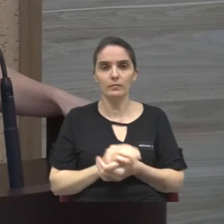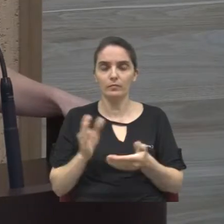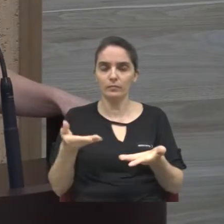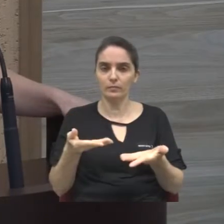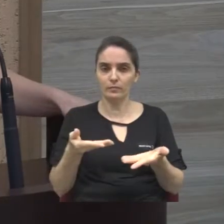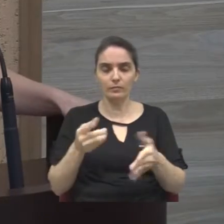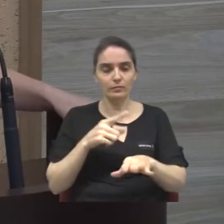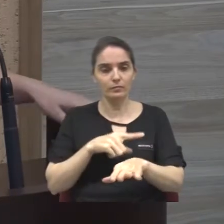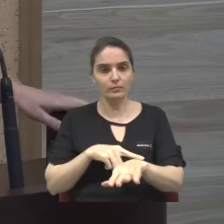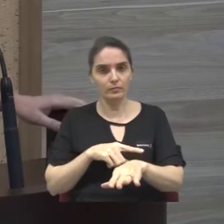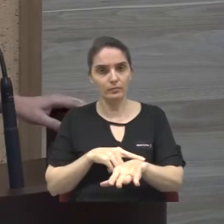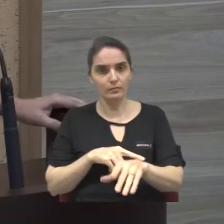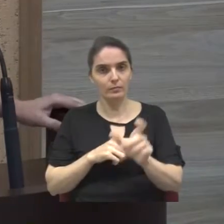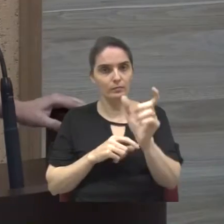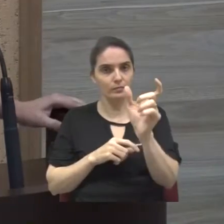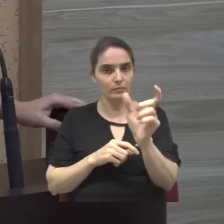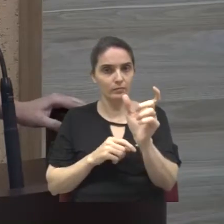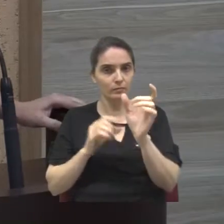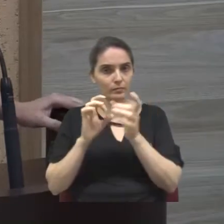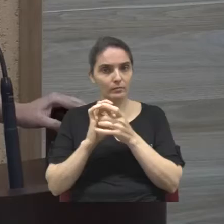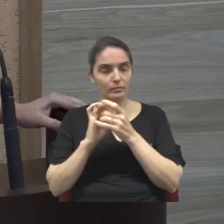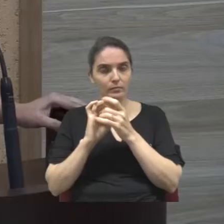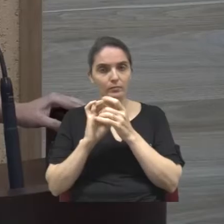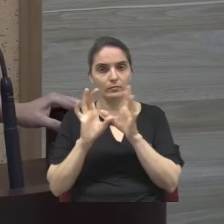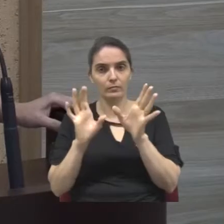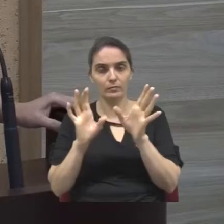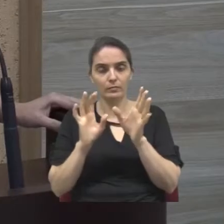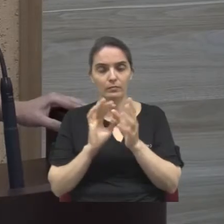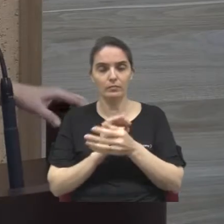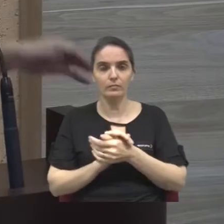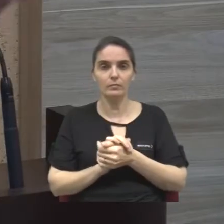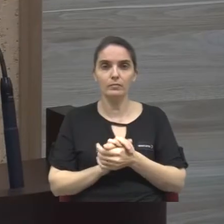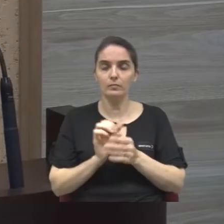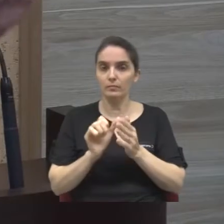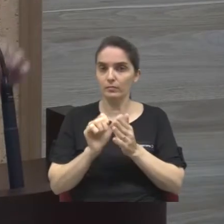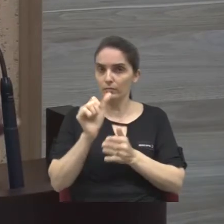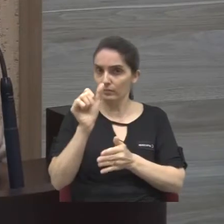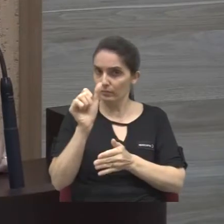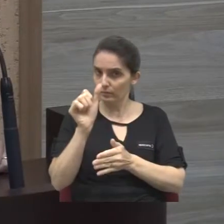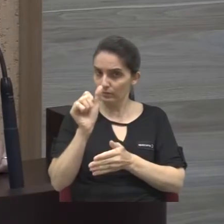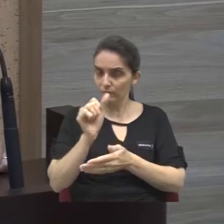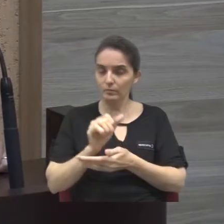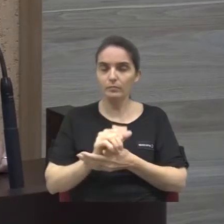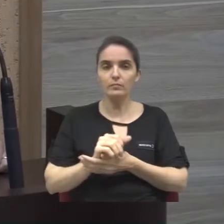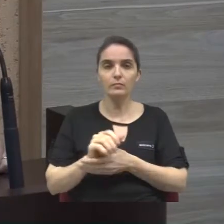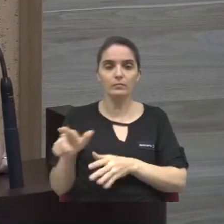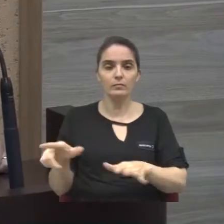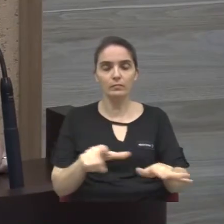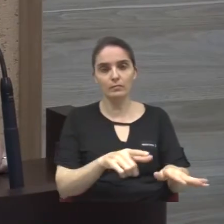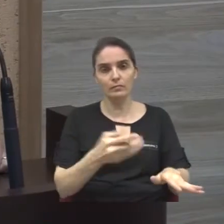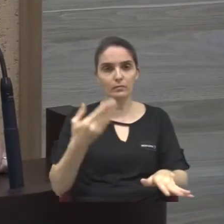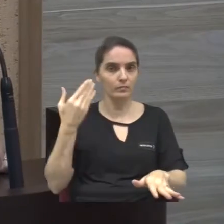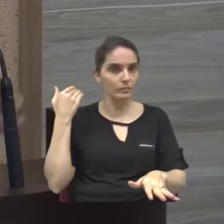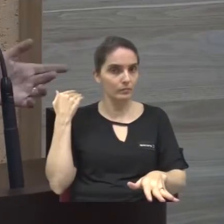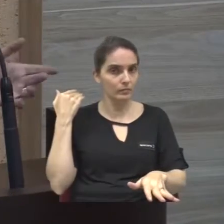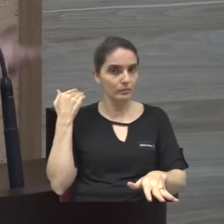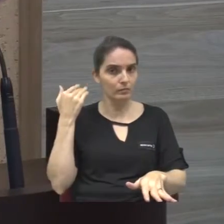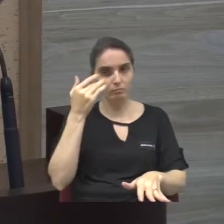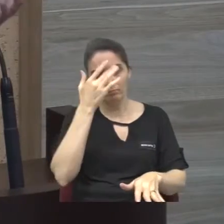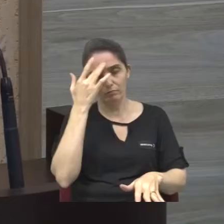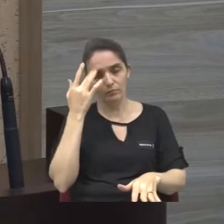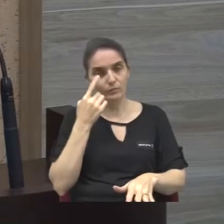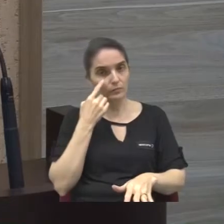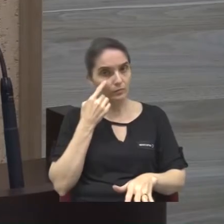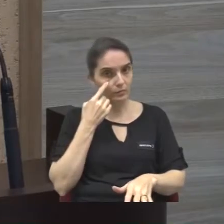da palavra livre. Primeiro de tudo, que na semana passada, quem acompanhou, sabe